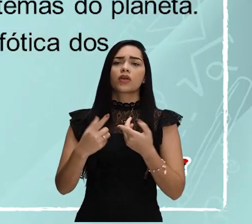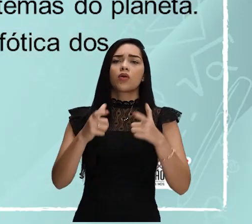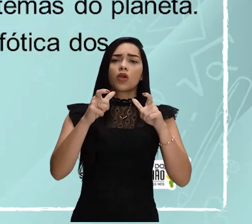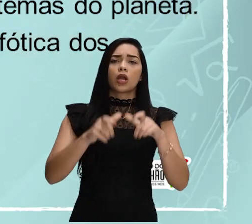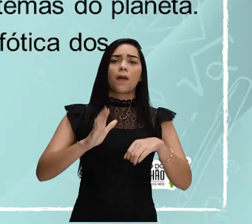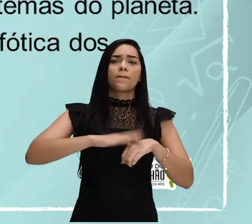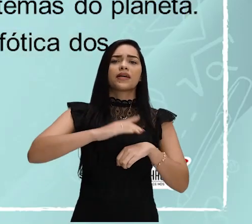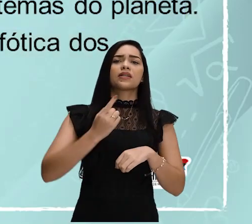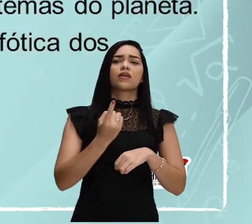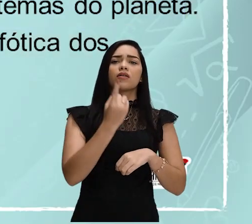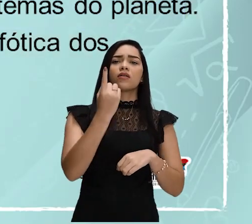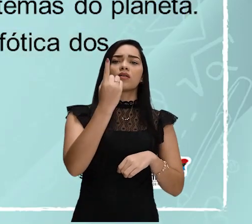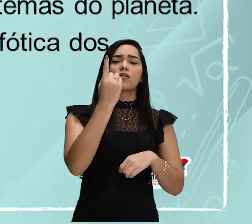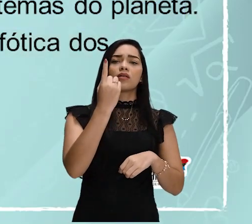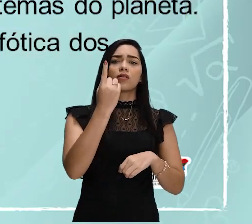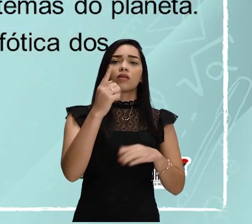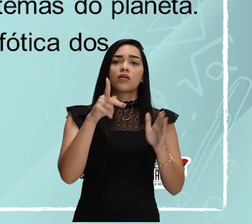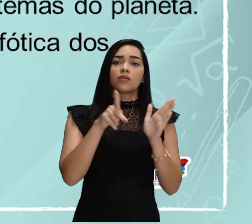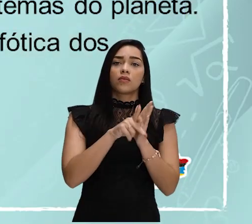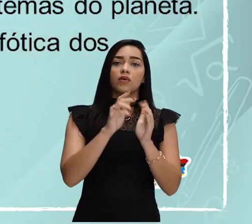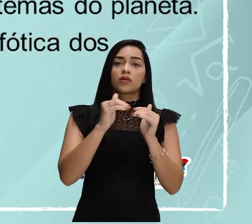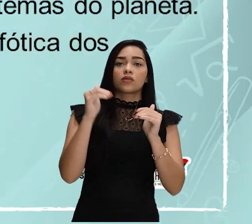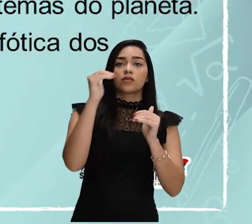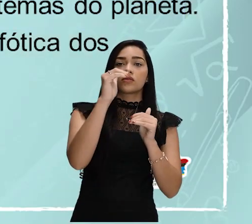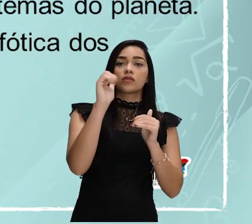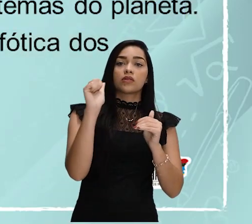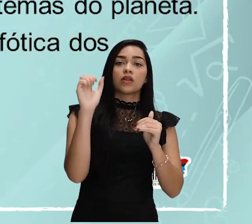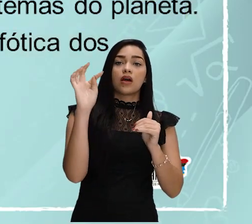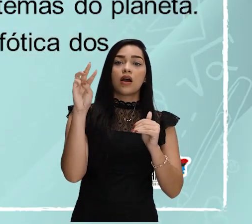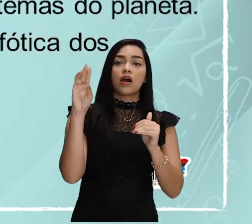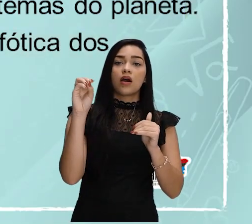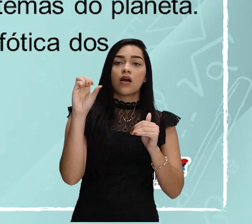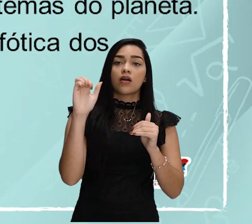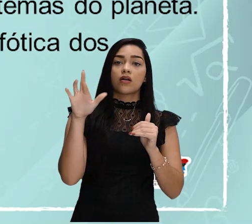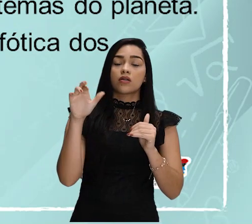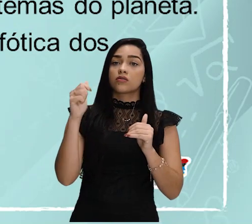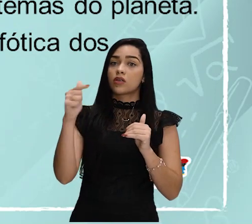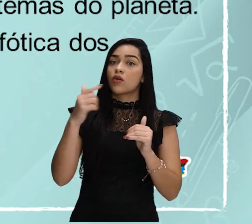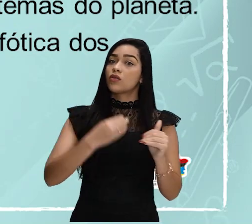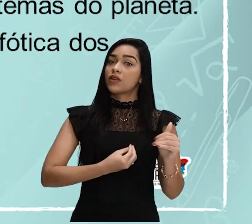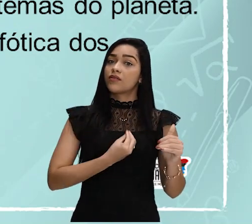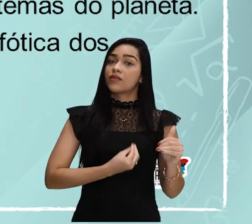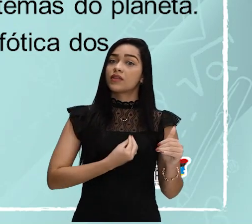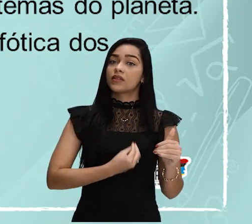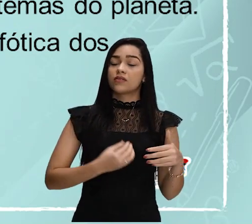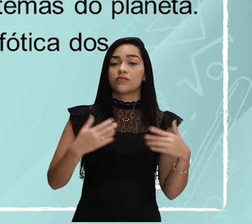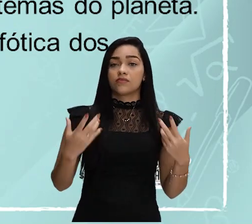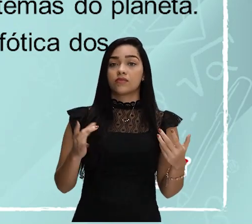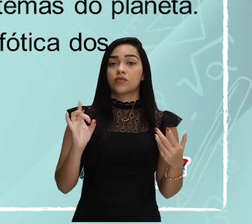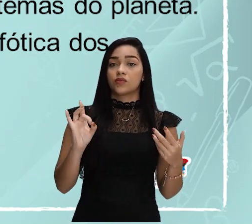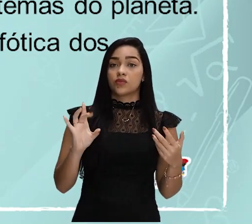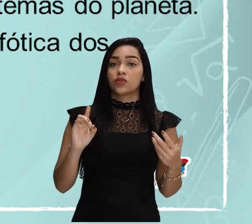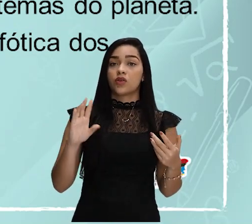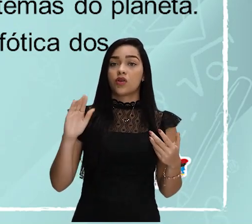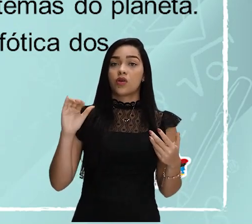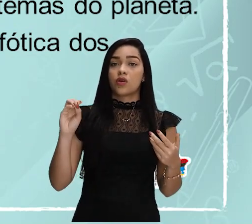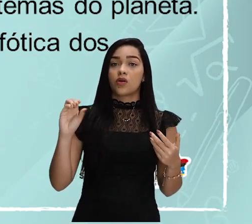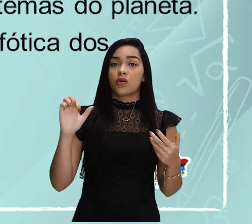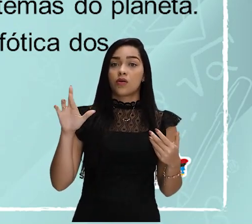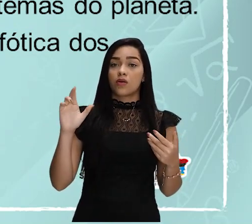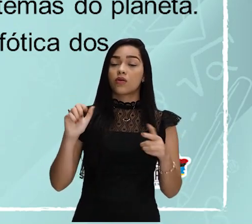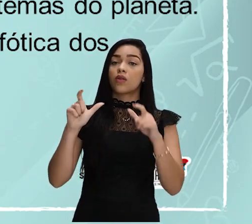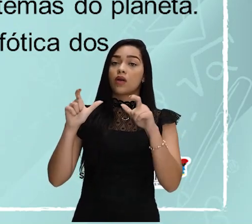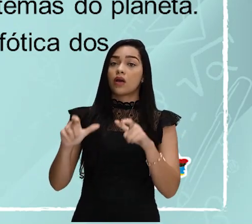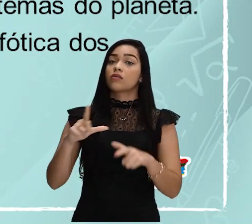camadas superiores da atmosfera, onde você não encontra vida. Só é considerado biosfera os locais onde você encontra seres